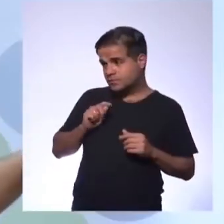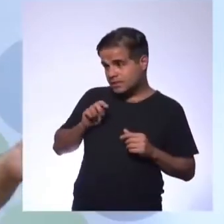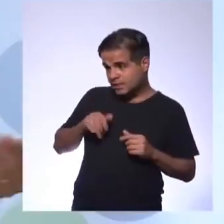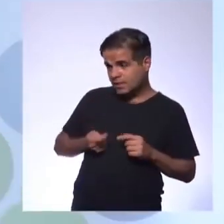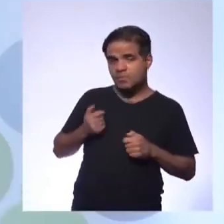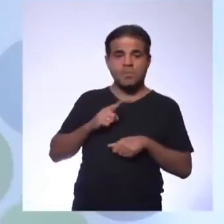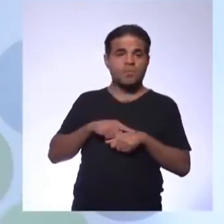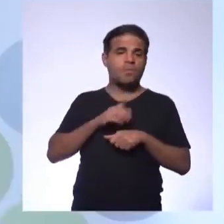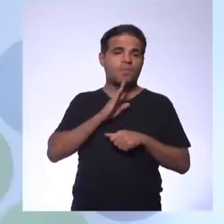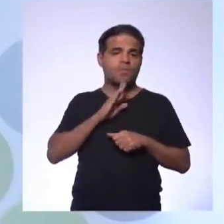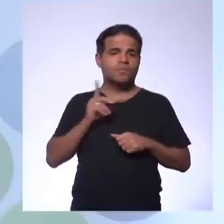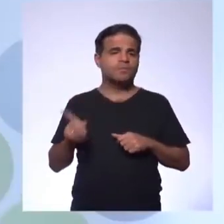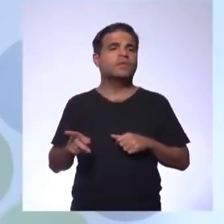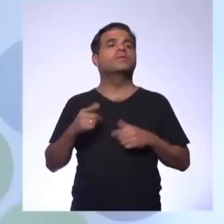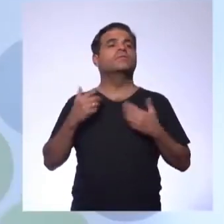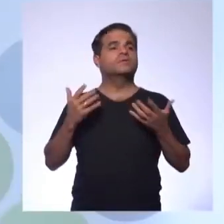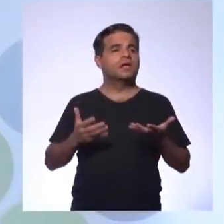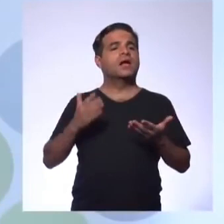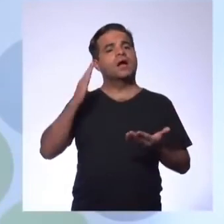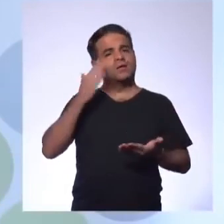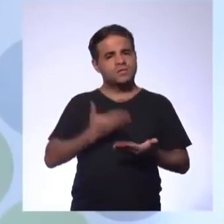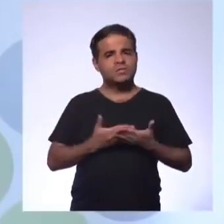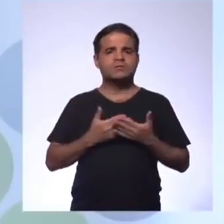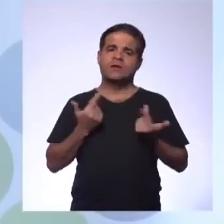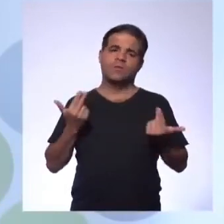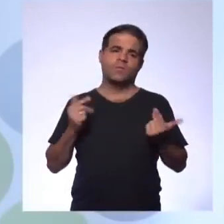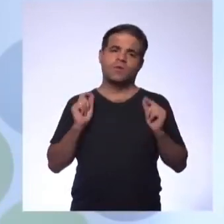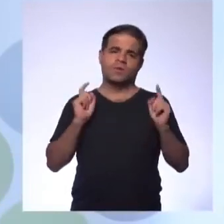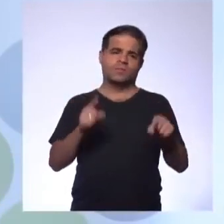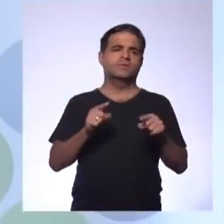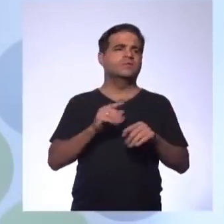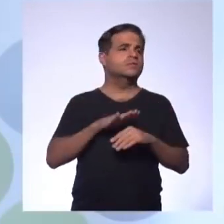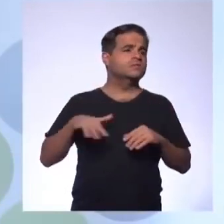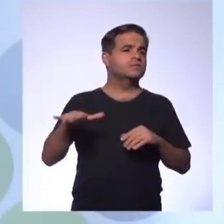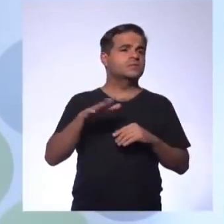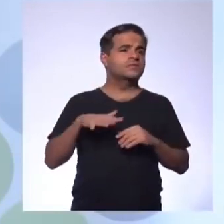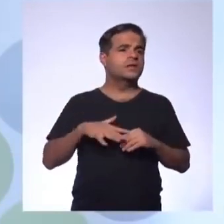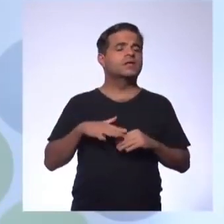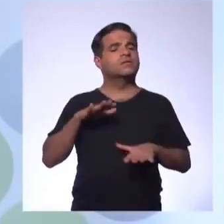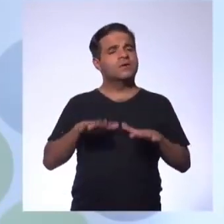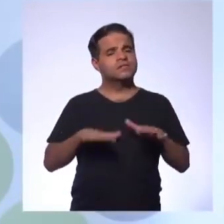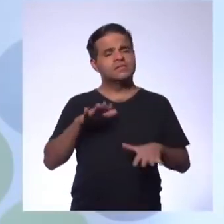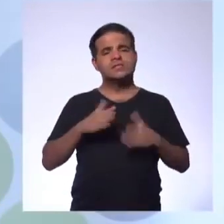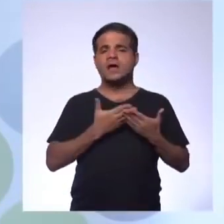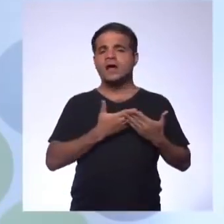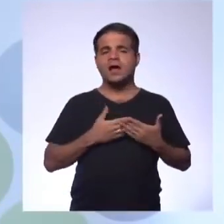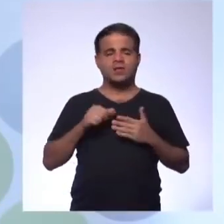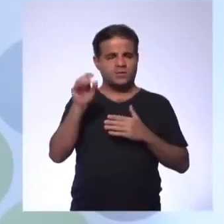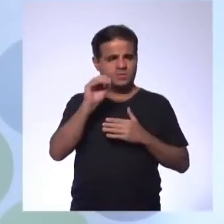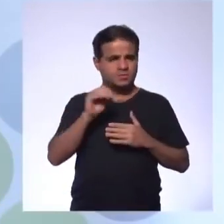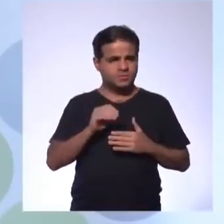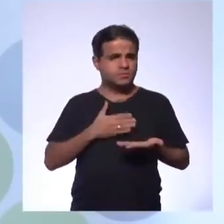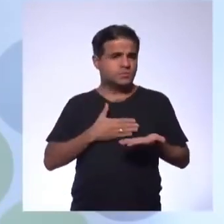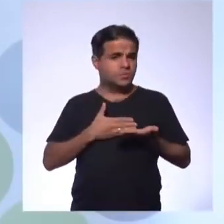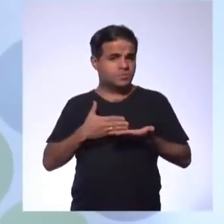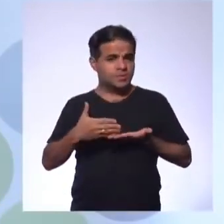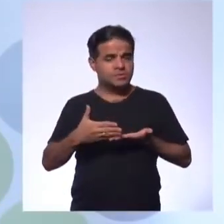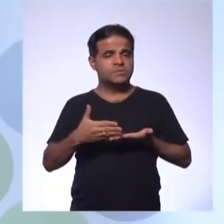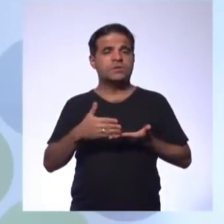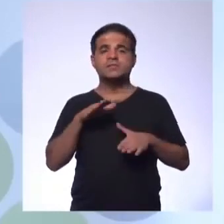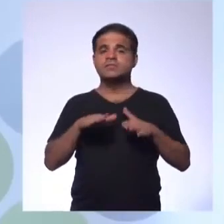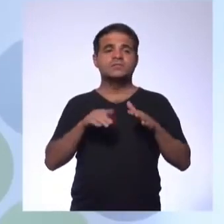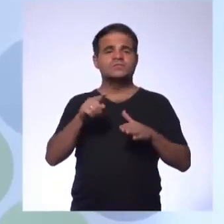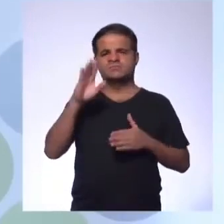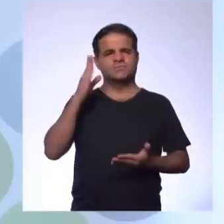pouco tempo, mas pelo que eu conheço também acredito que ela queira a mesma coisa. Então, às vezes, a aula do Centro de Mídias, quando começou, às vezes